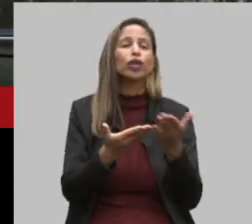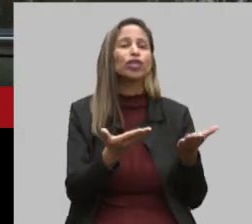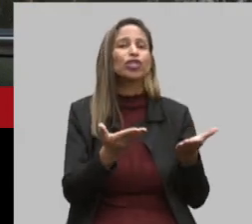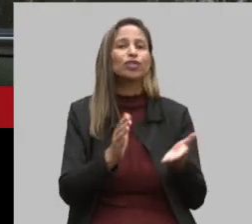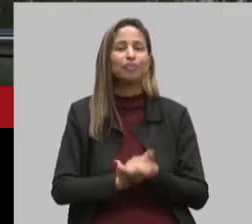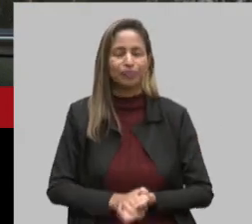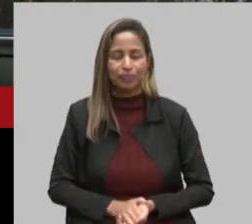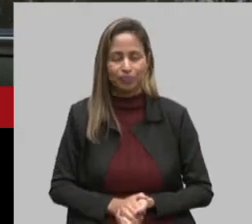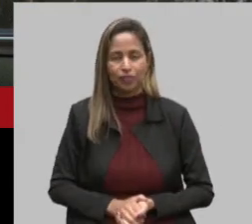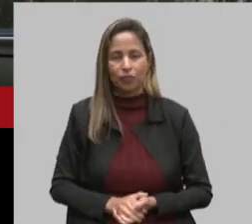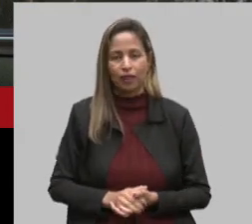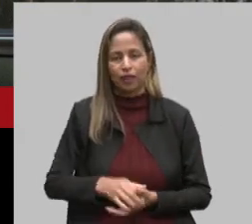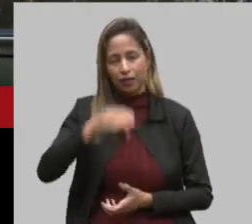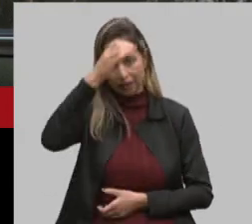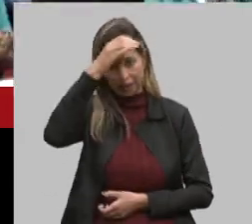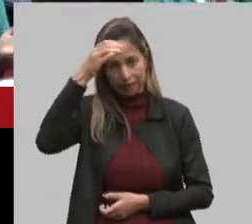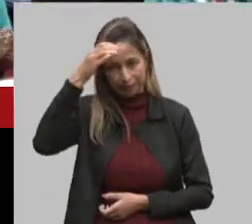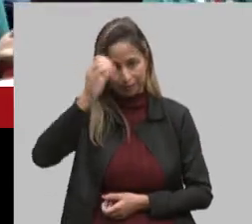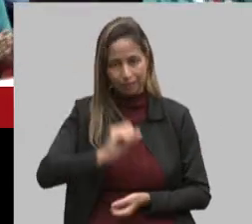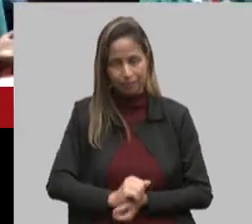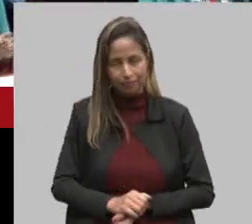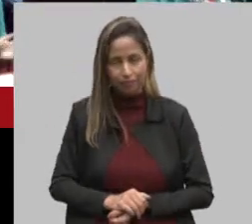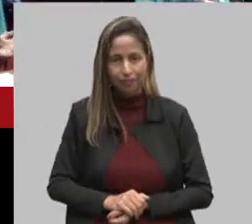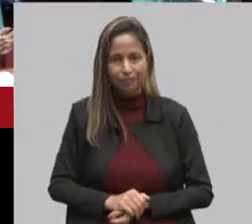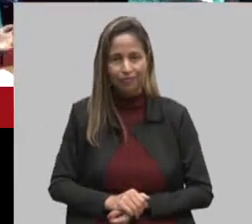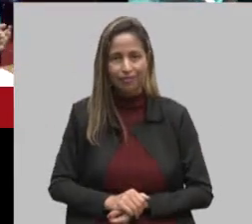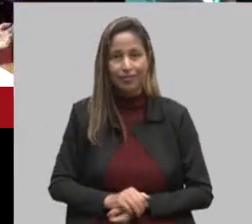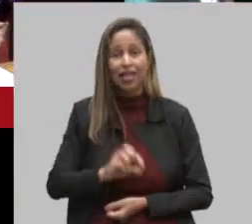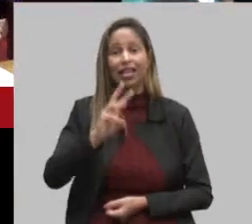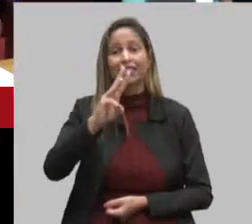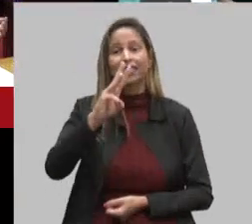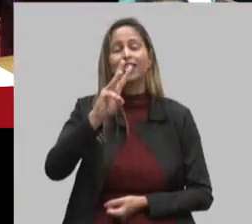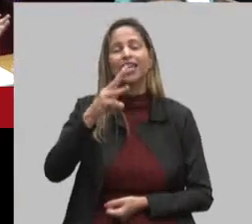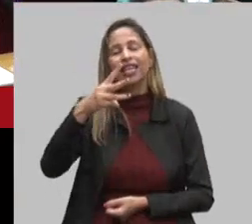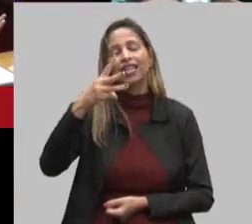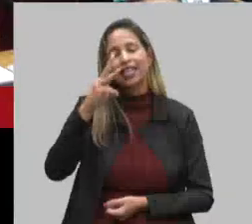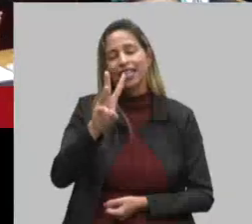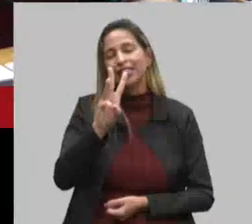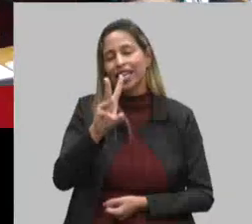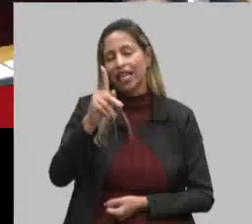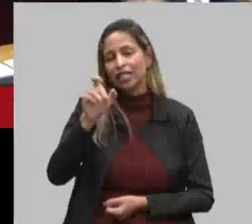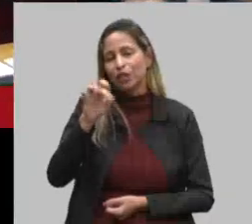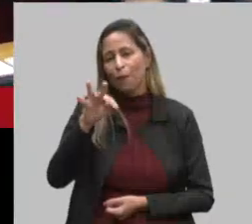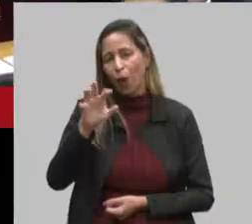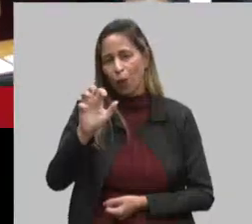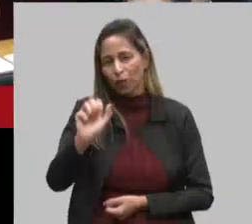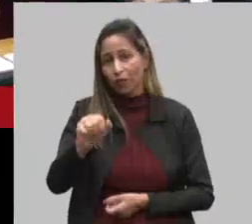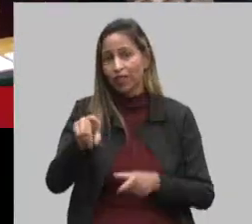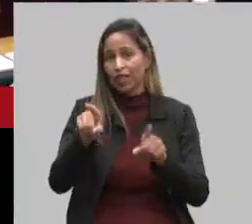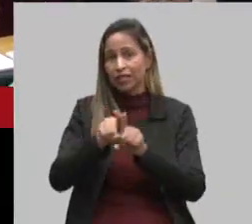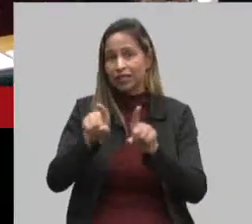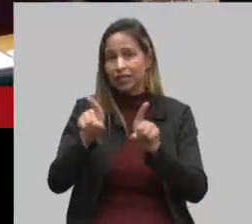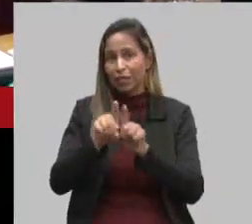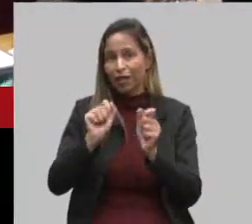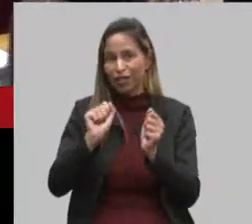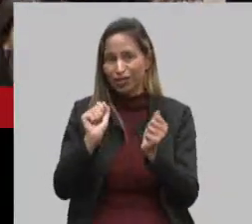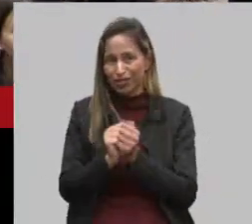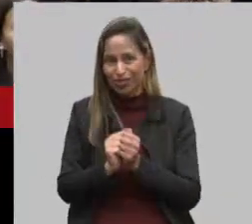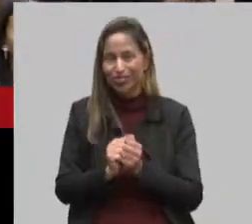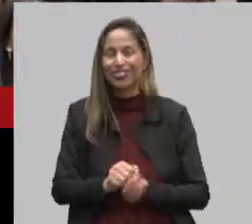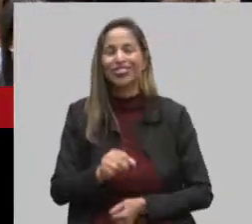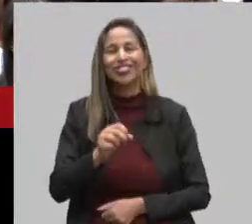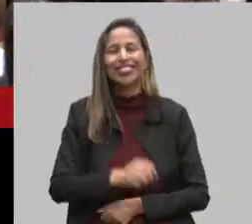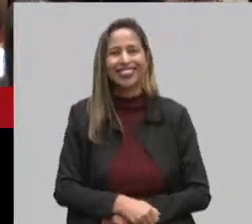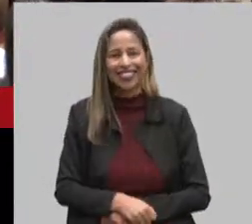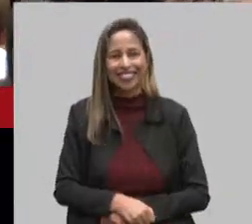Câmara Municipal de Nepomuceno e de Três Pontas coordenam e também integra o Polo Sul 3 A